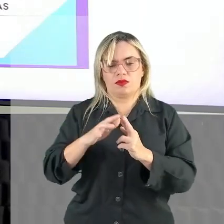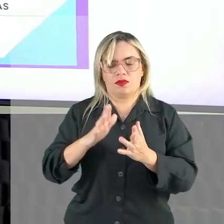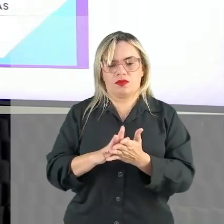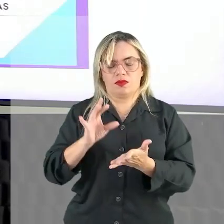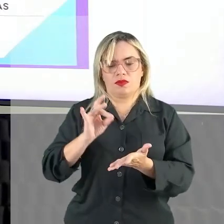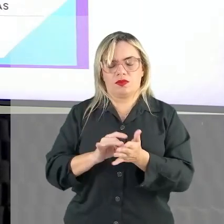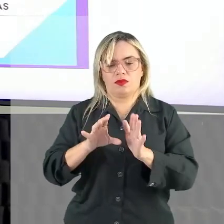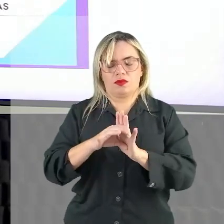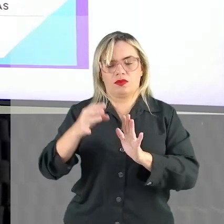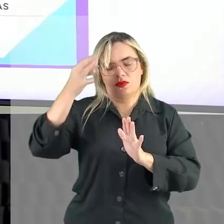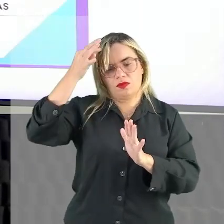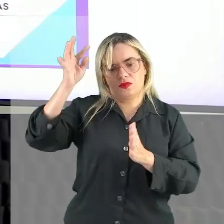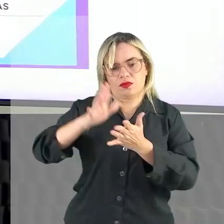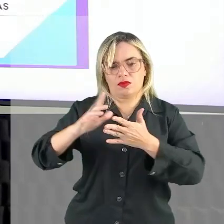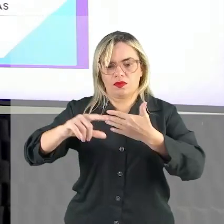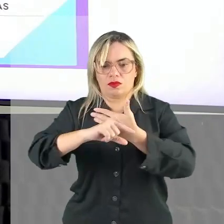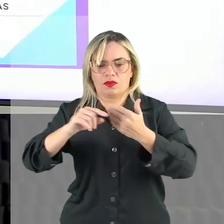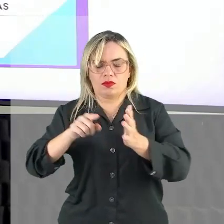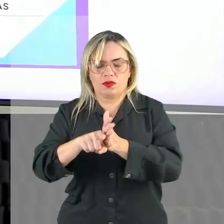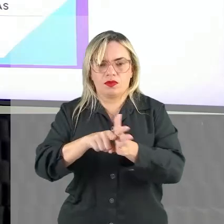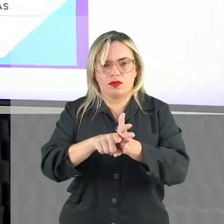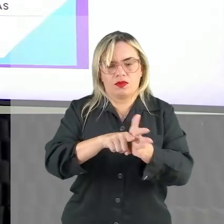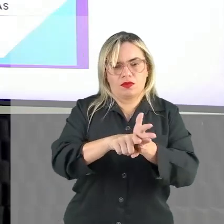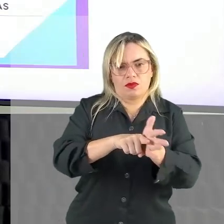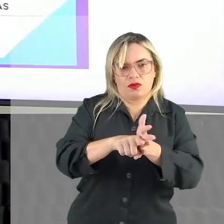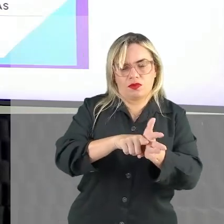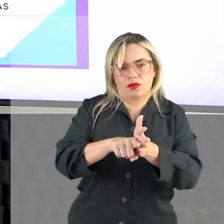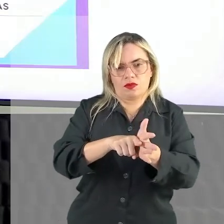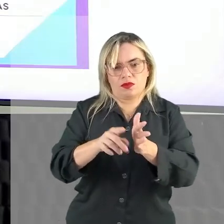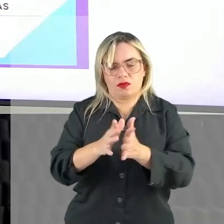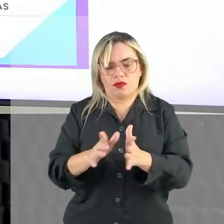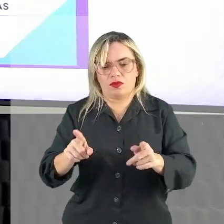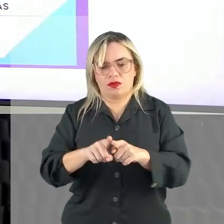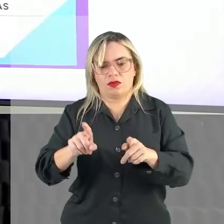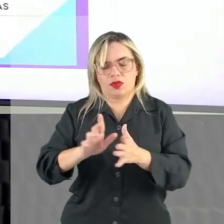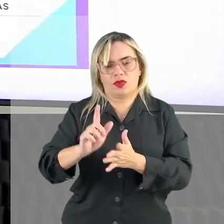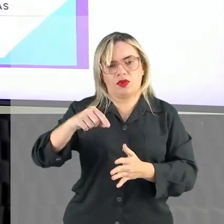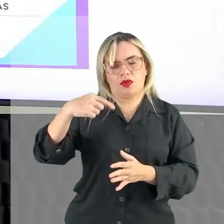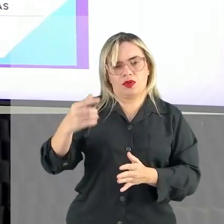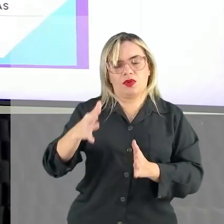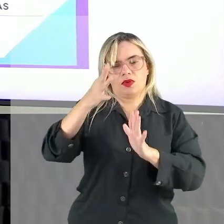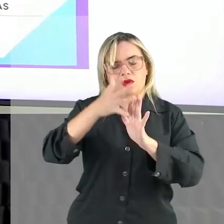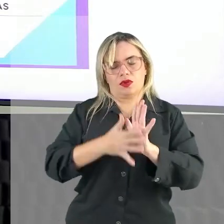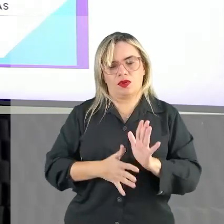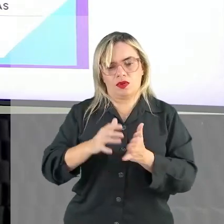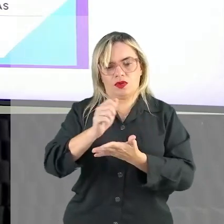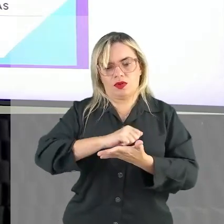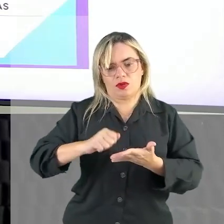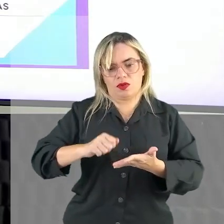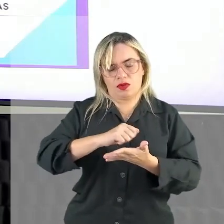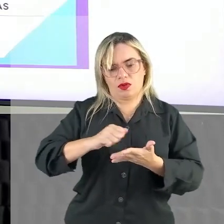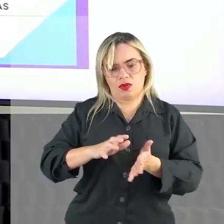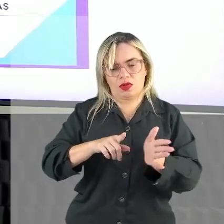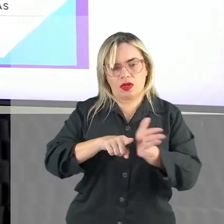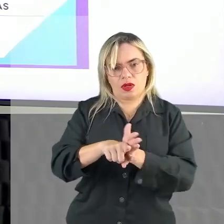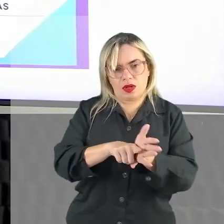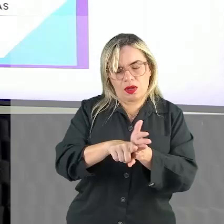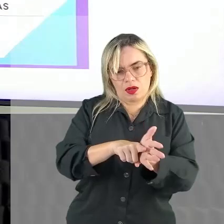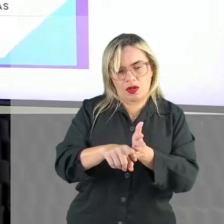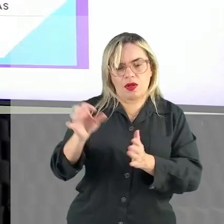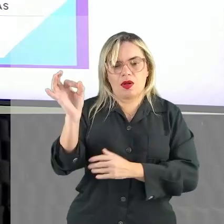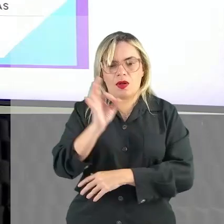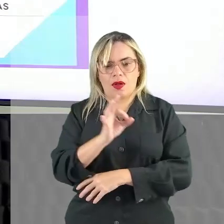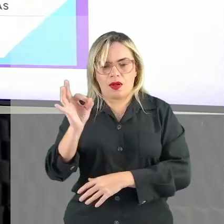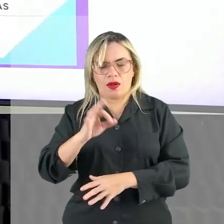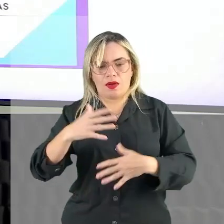legitimadores e pesquisas, que a pesquisa também está no outro bloco do repertório. Dados, né, também podem aí